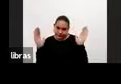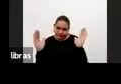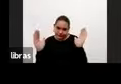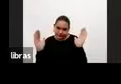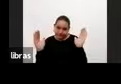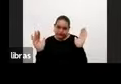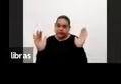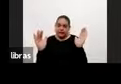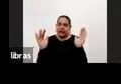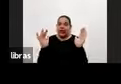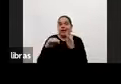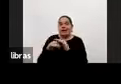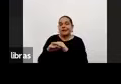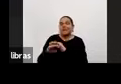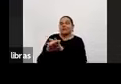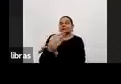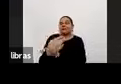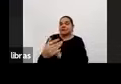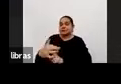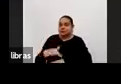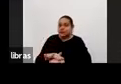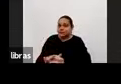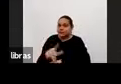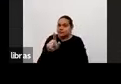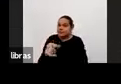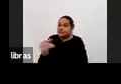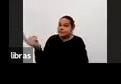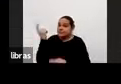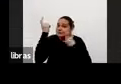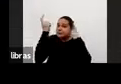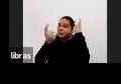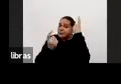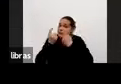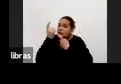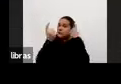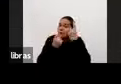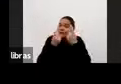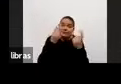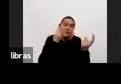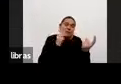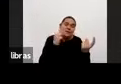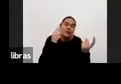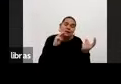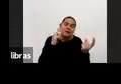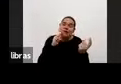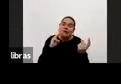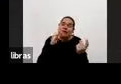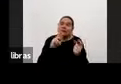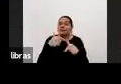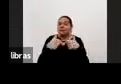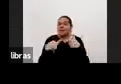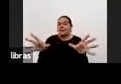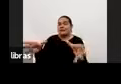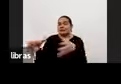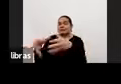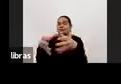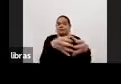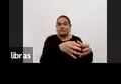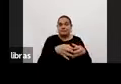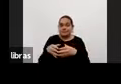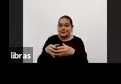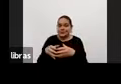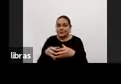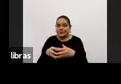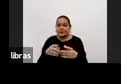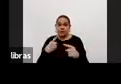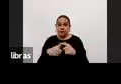tema preocupante para milhões de trabalhadores. Eu vejo aí a luta pela manutenção